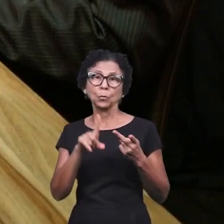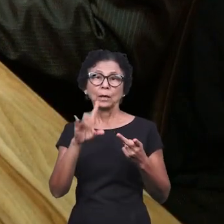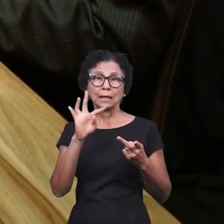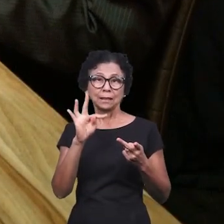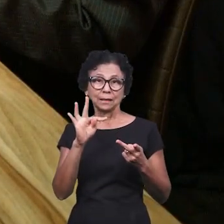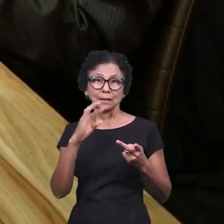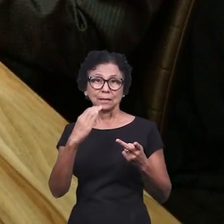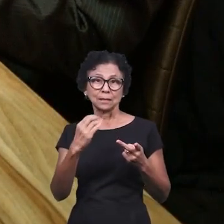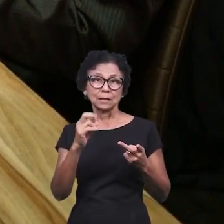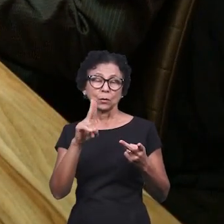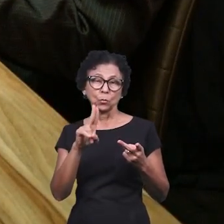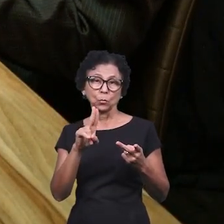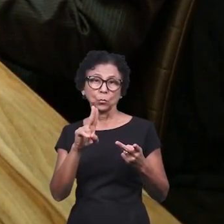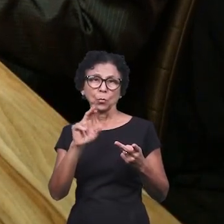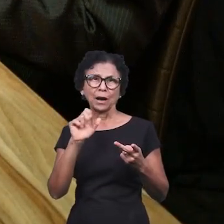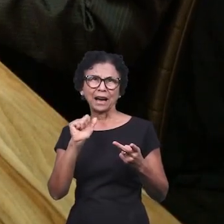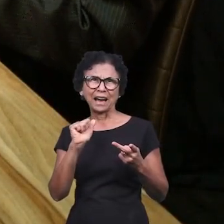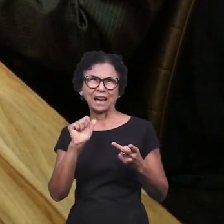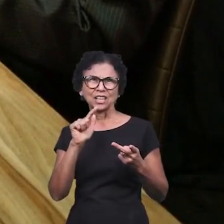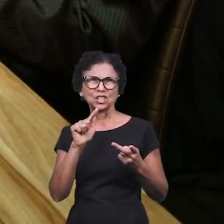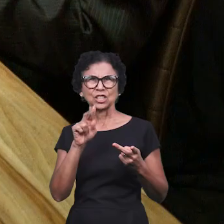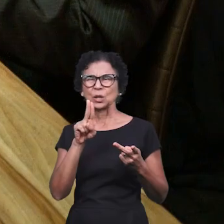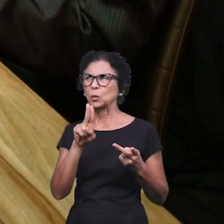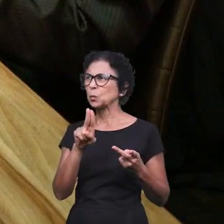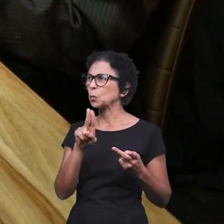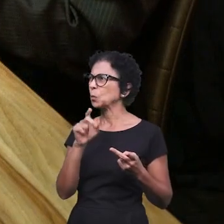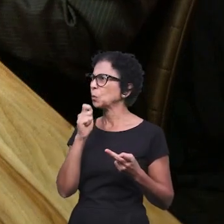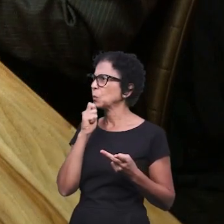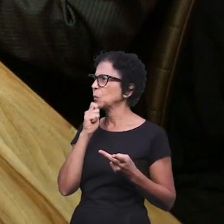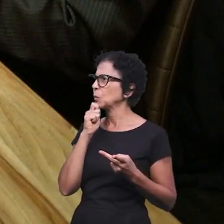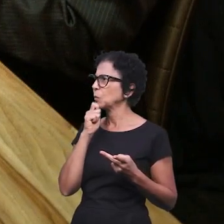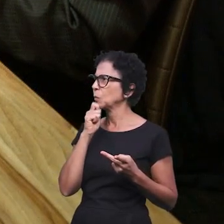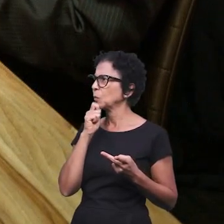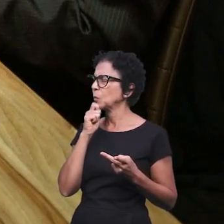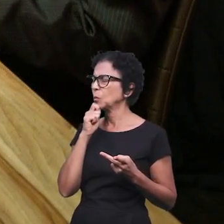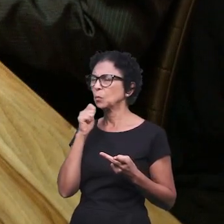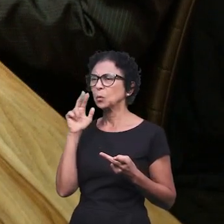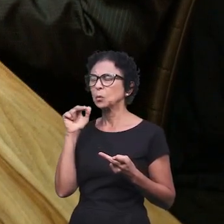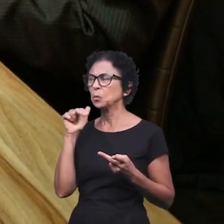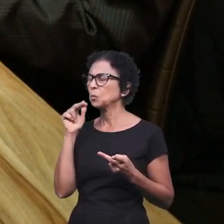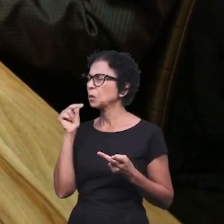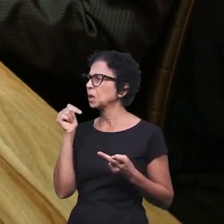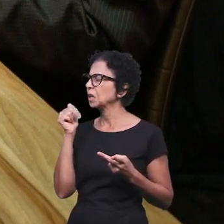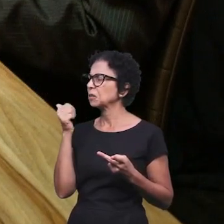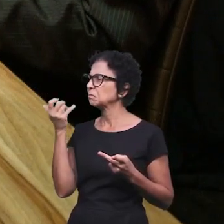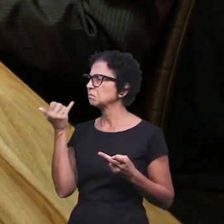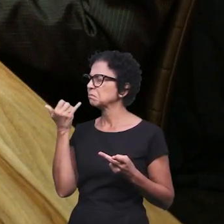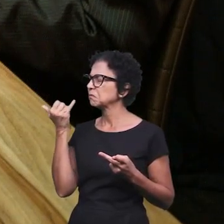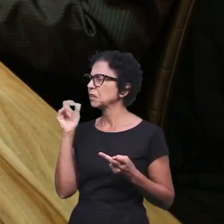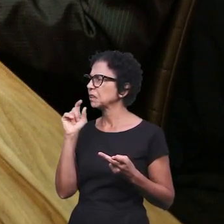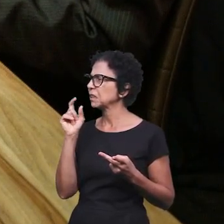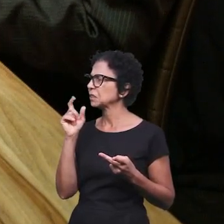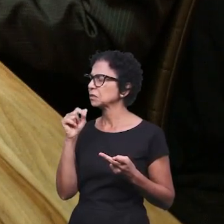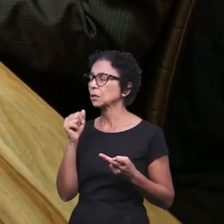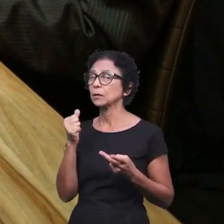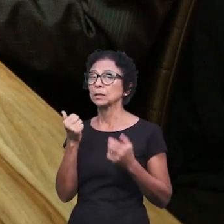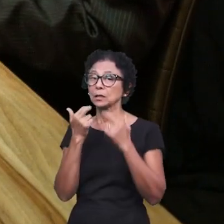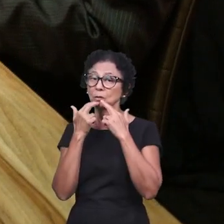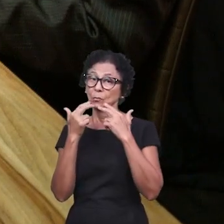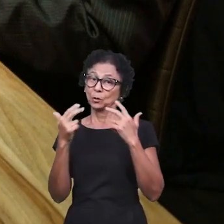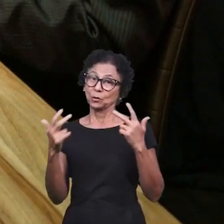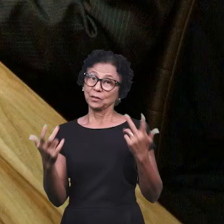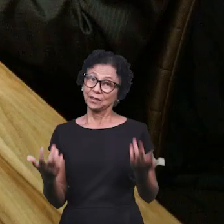na época. Então, É a Defensoria DPU, Pública. TCU, AGU, mas CGU, eu nunca tinha ouvido falar. Aquilo ali para mim